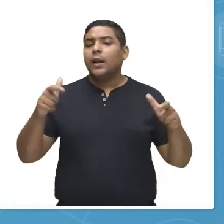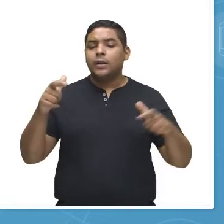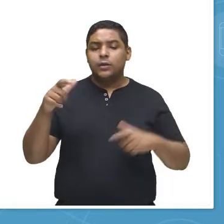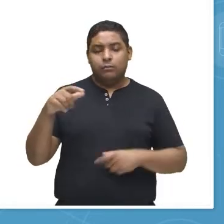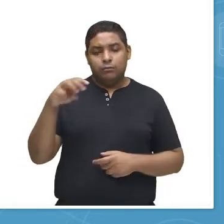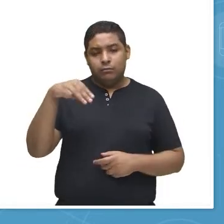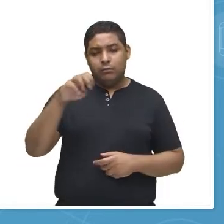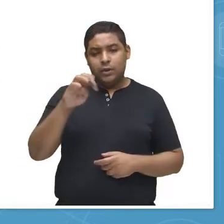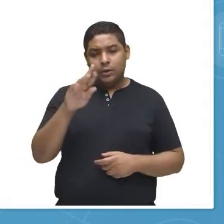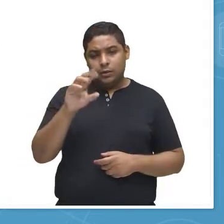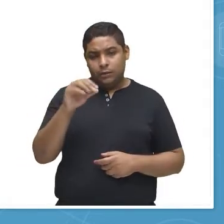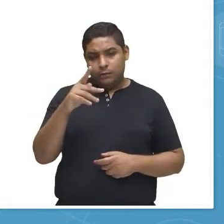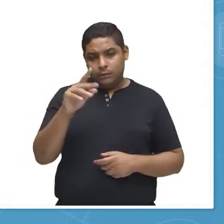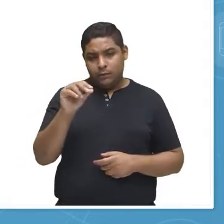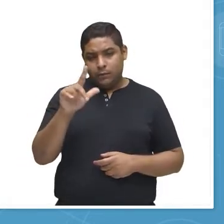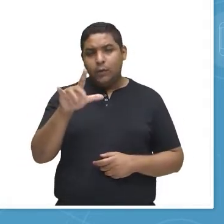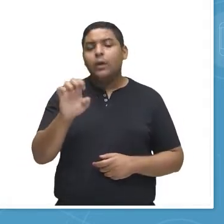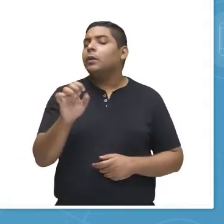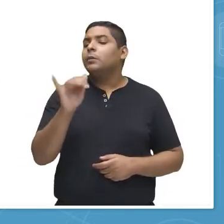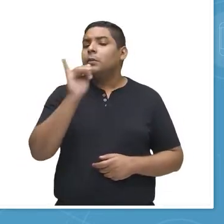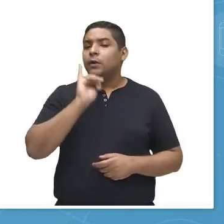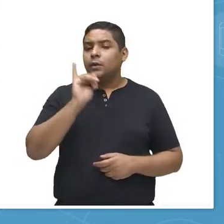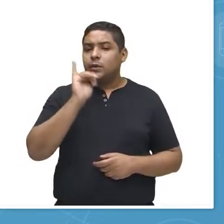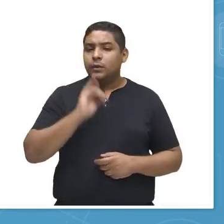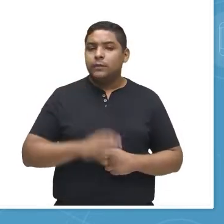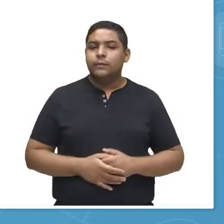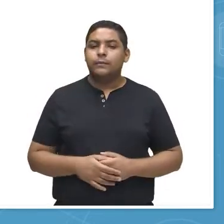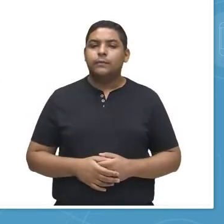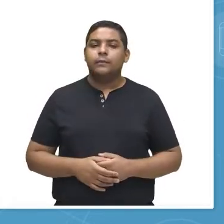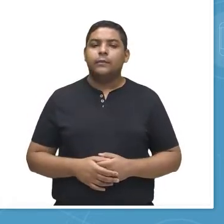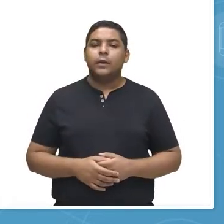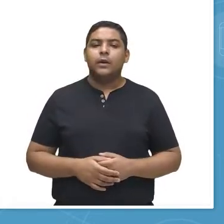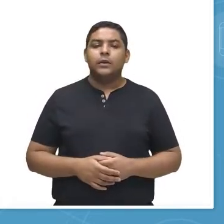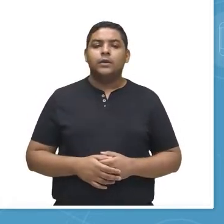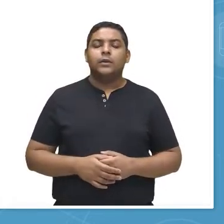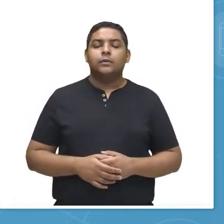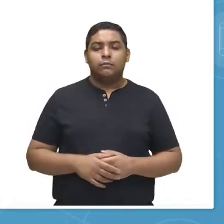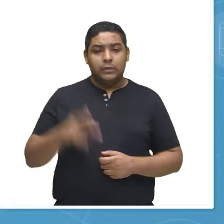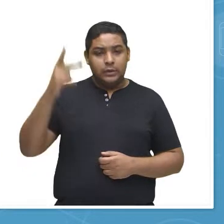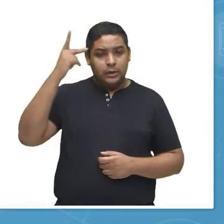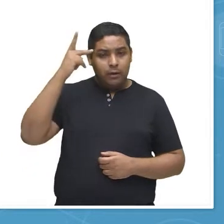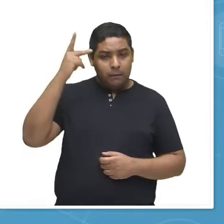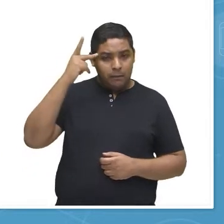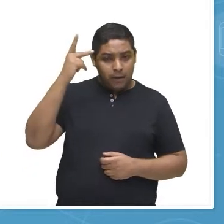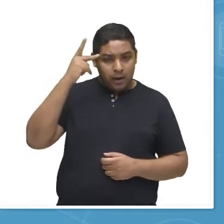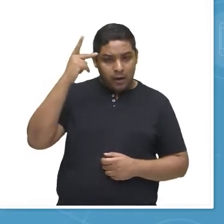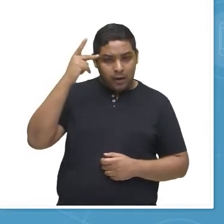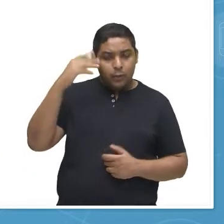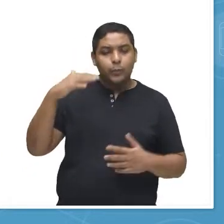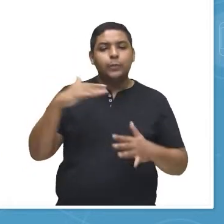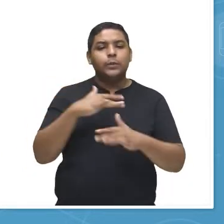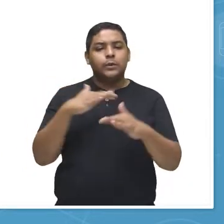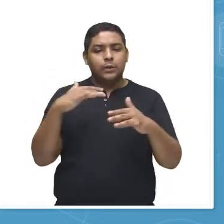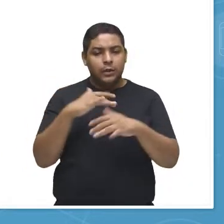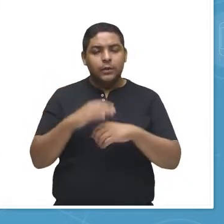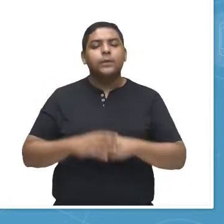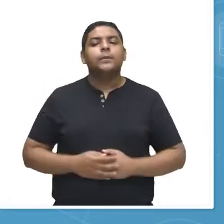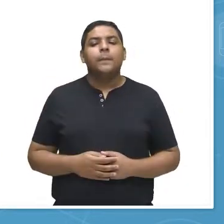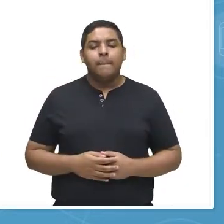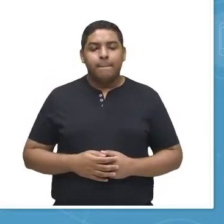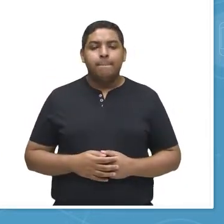nacional. Vou circular aqui a cidade de São Paulo, tá? Então, São Paulo aí